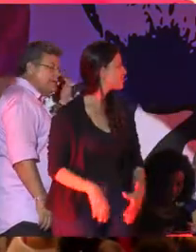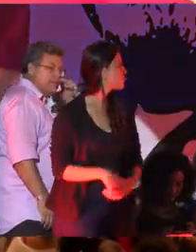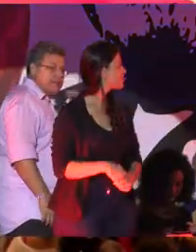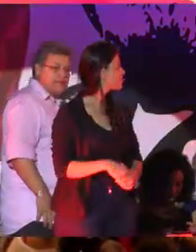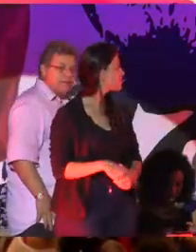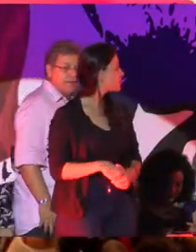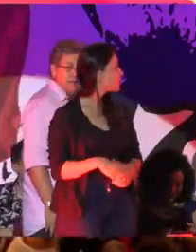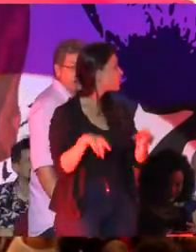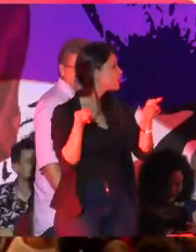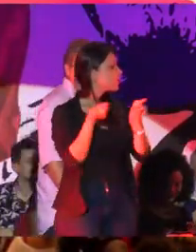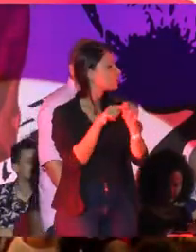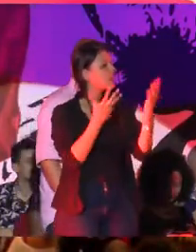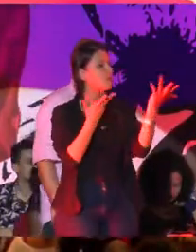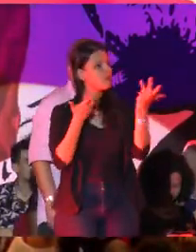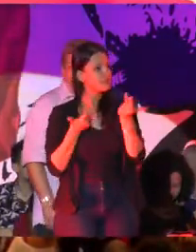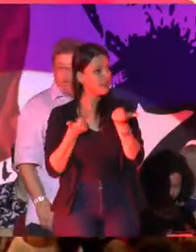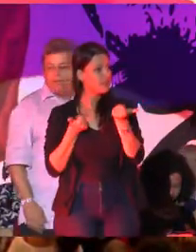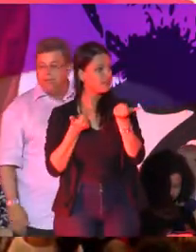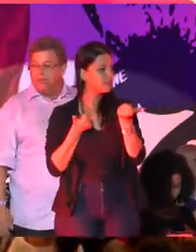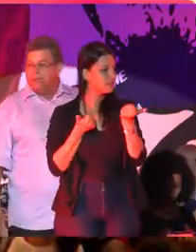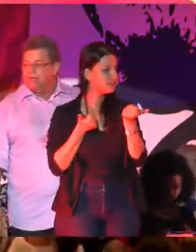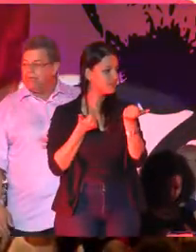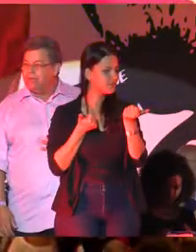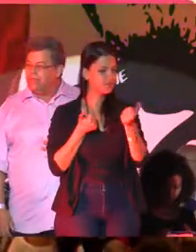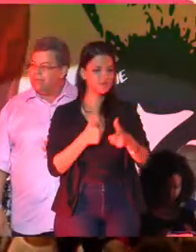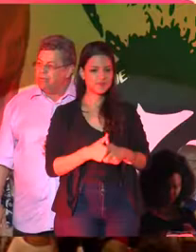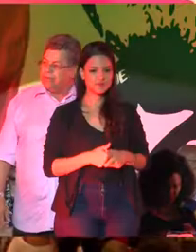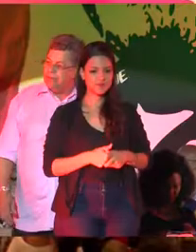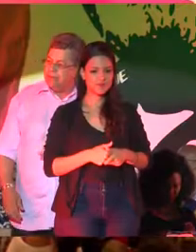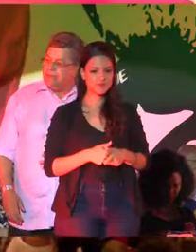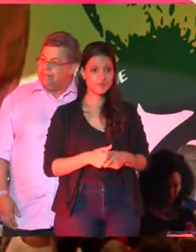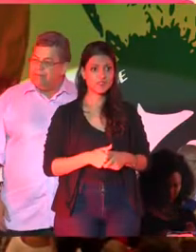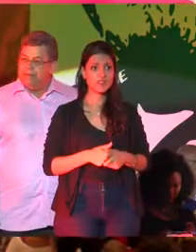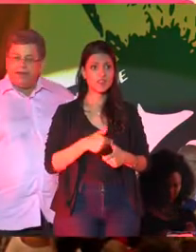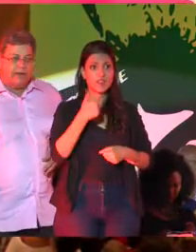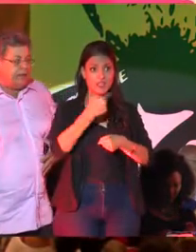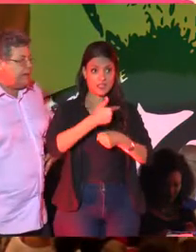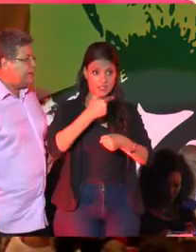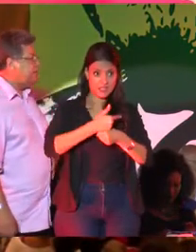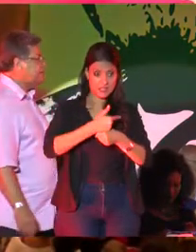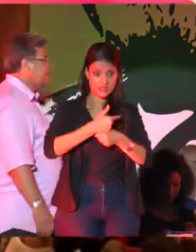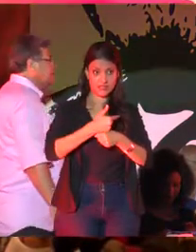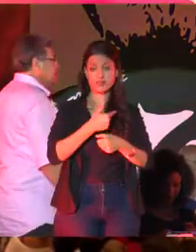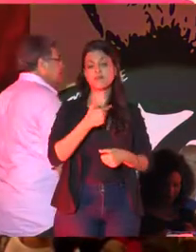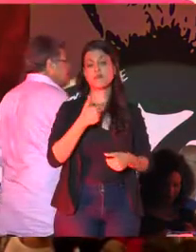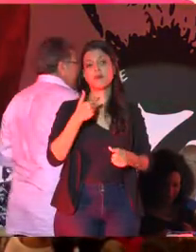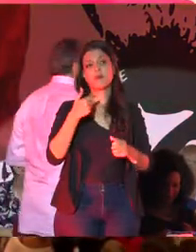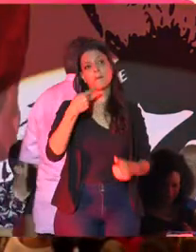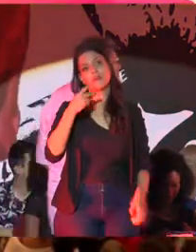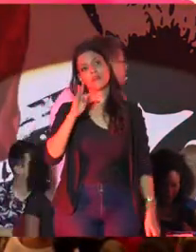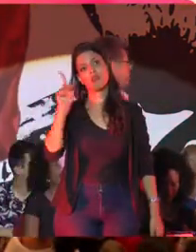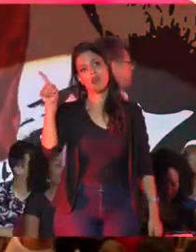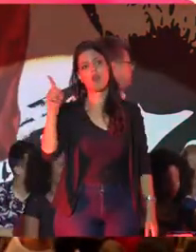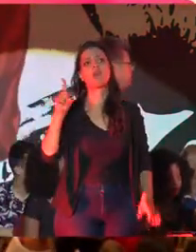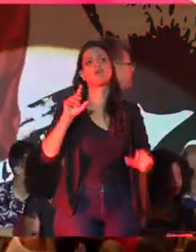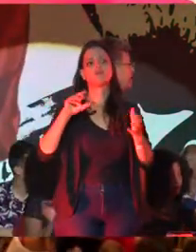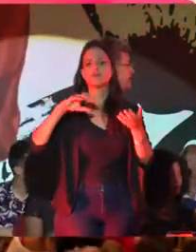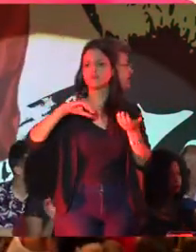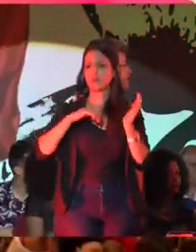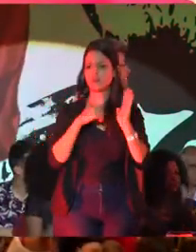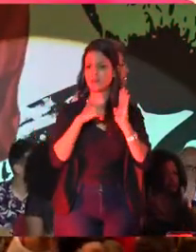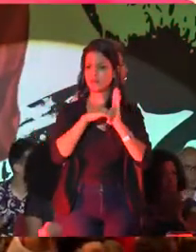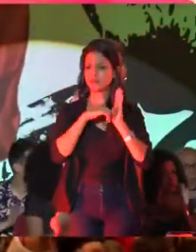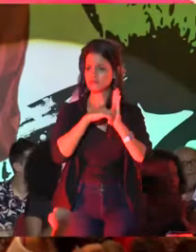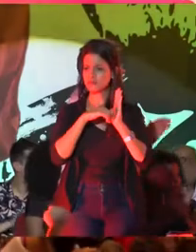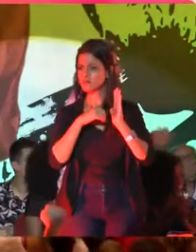Convidar também, aqui para a nossa mesa, o nosso líder do PT na Câmara dos Deputados, deputado Paulo Pimenta.